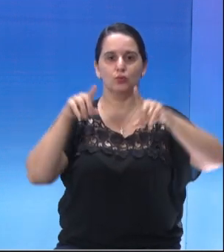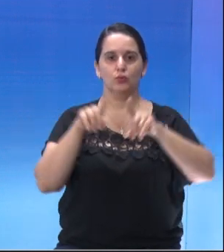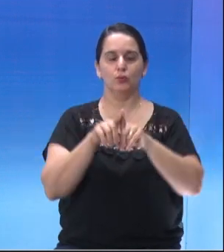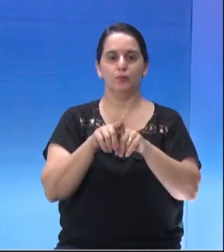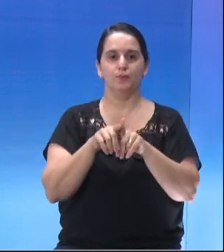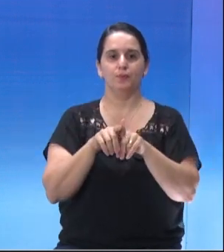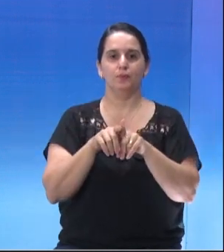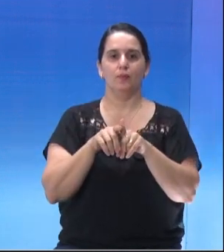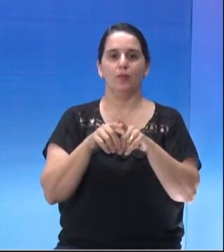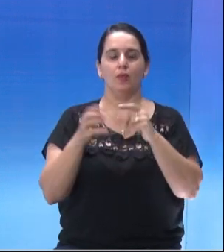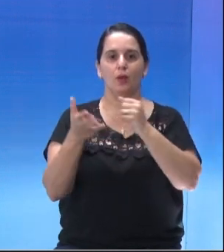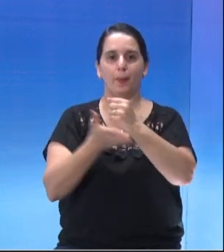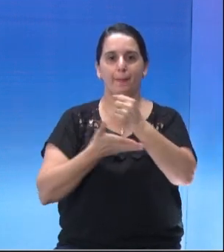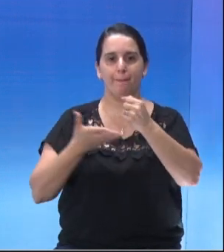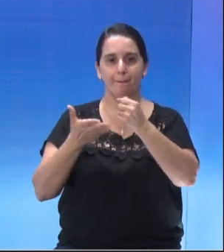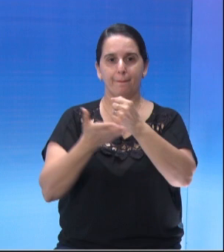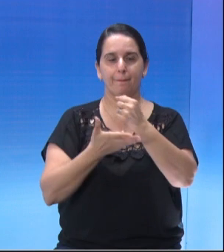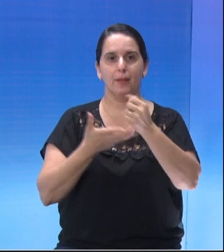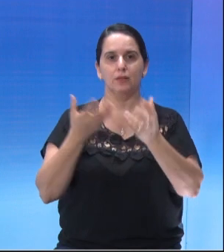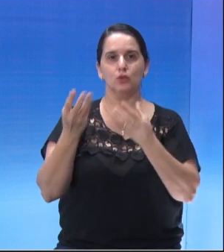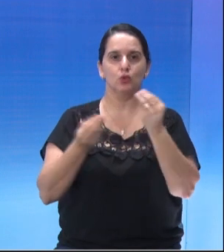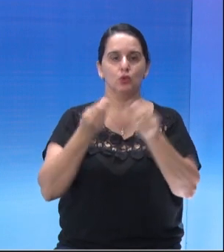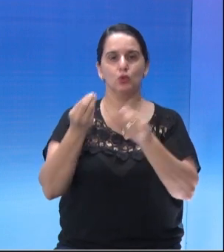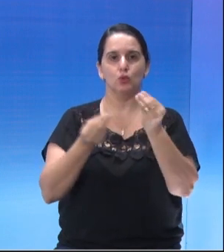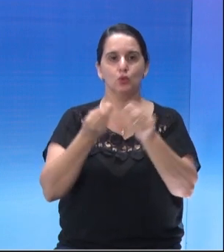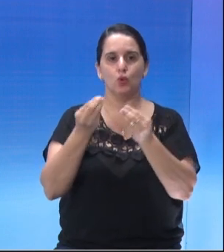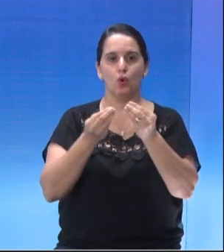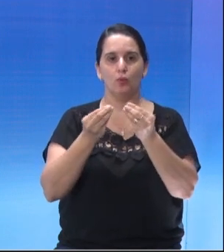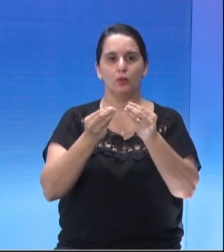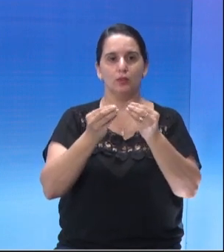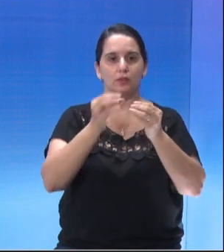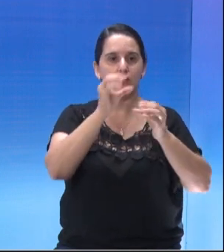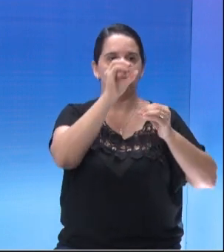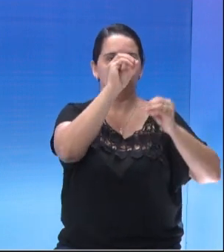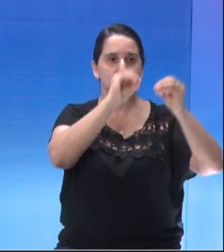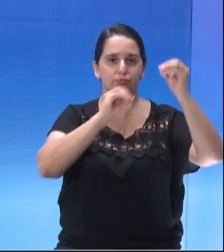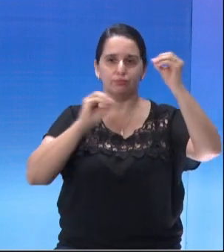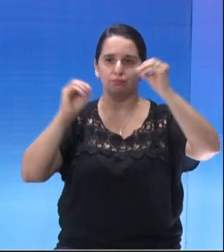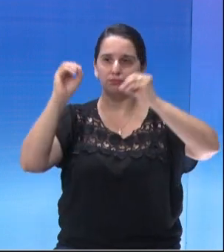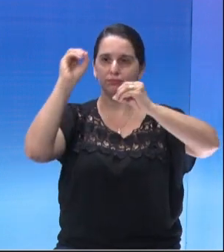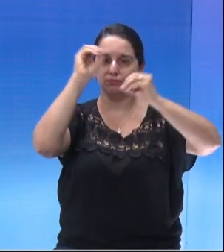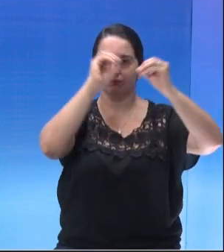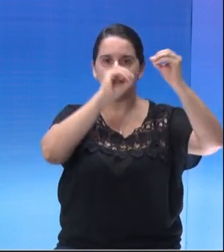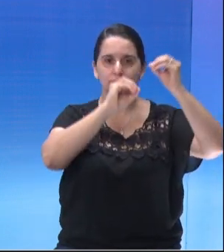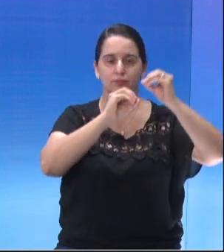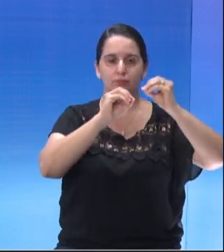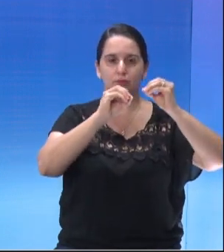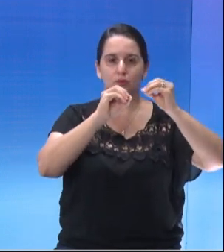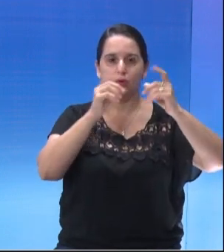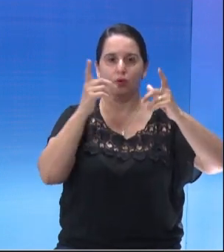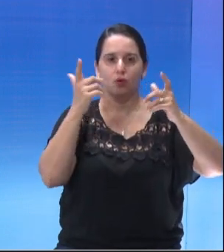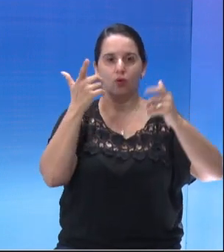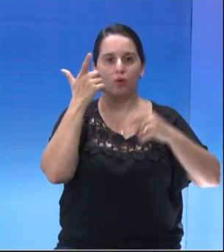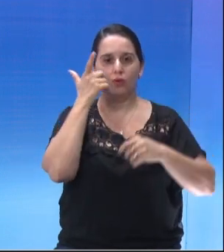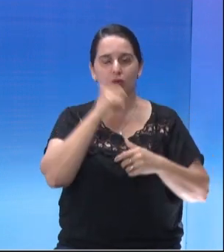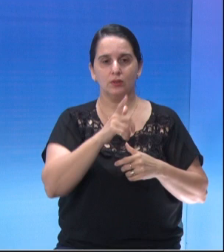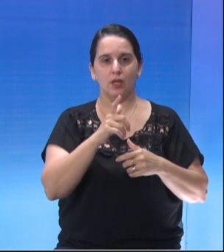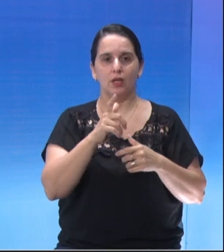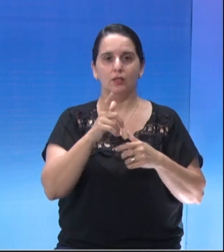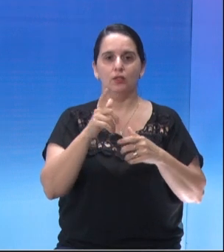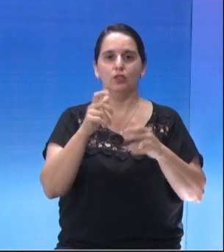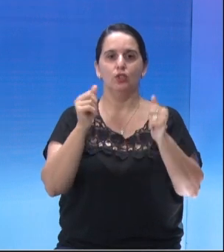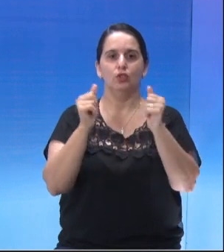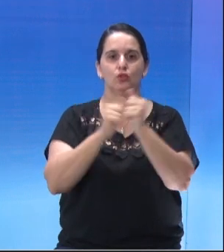chuvas. A questão ela se baseia exatamente como que essas partículas mencionadas conseguem fixar